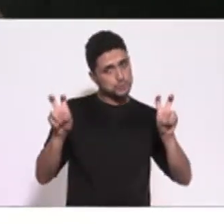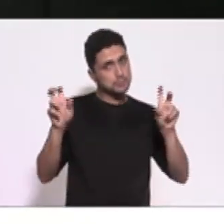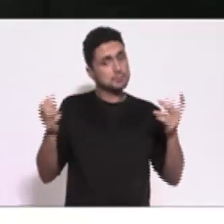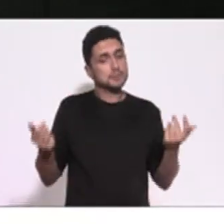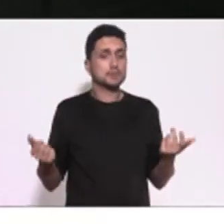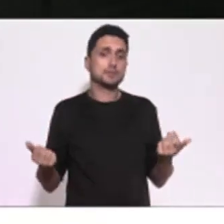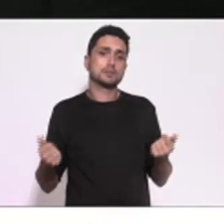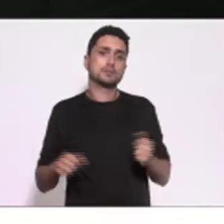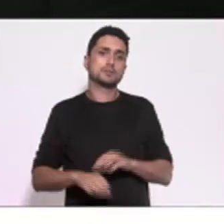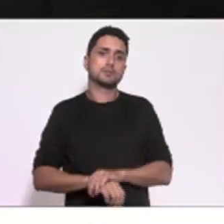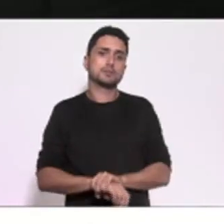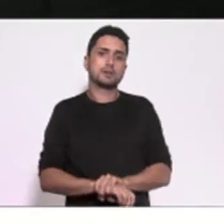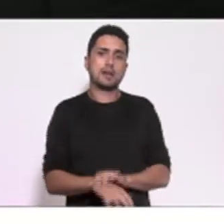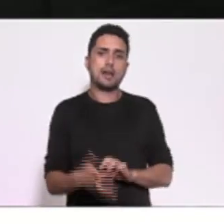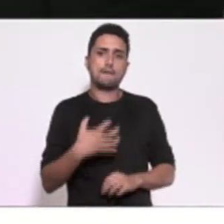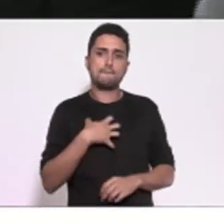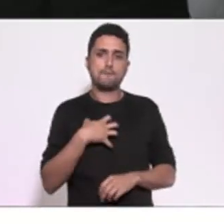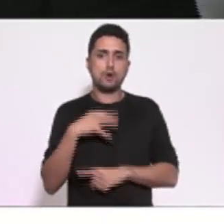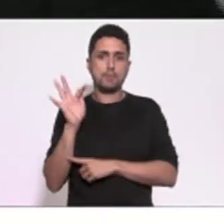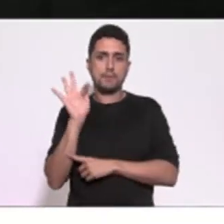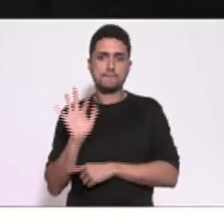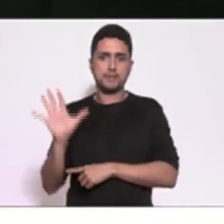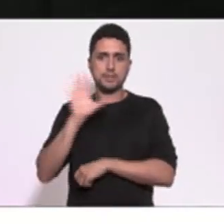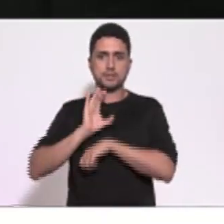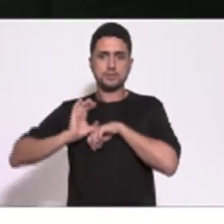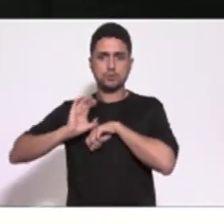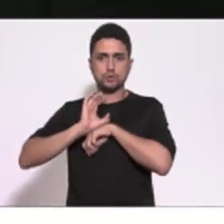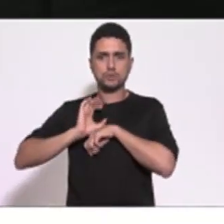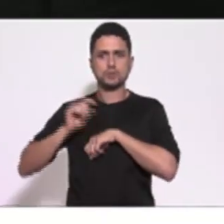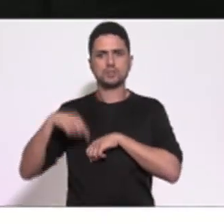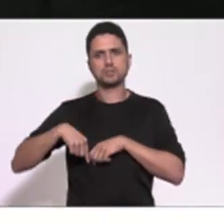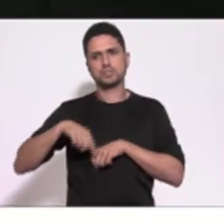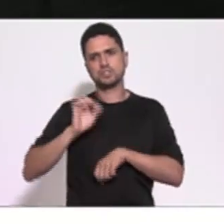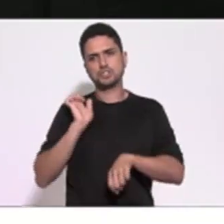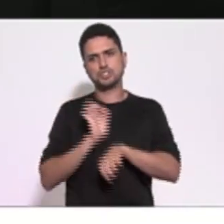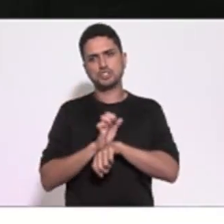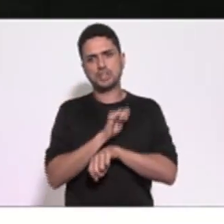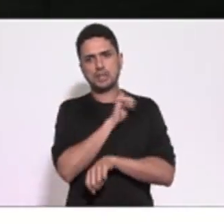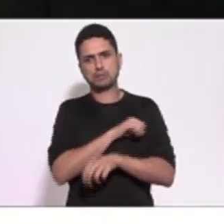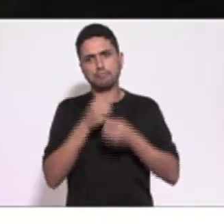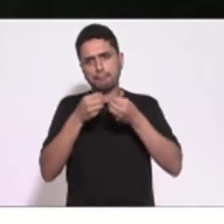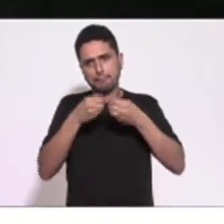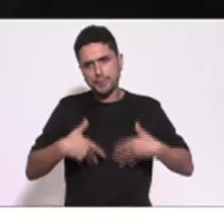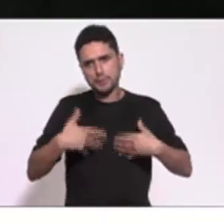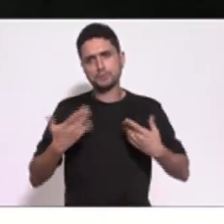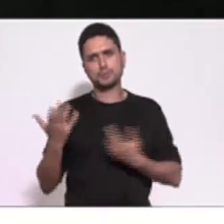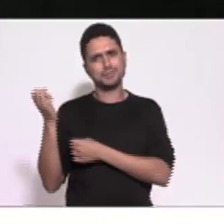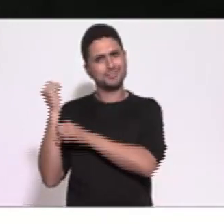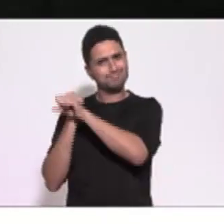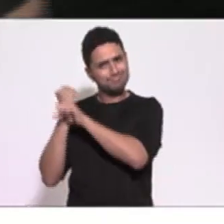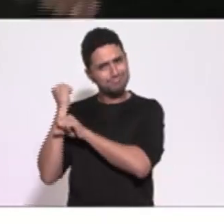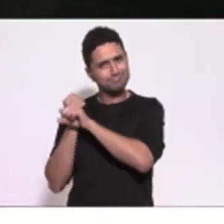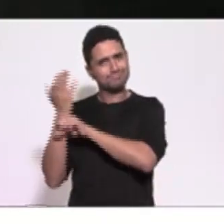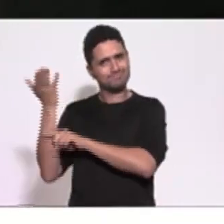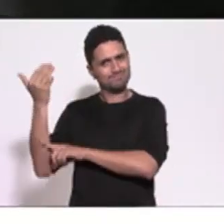gente estabeleceu a nossa federação, o Estado do Rio de Janeiro vem sendo prejudicado há anos desde a